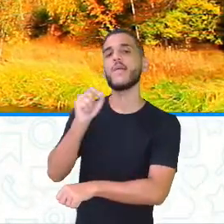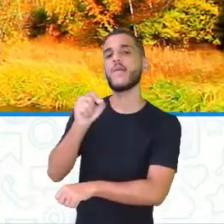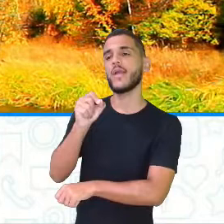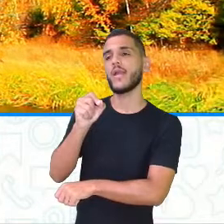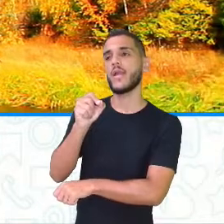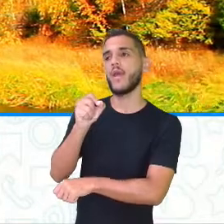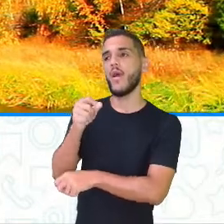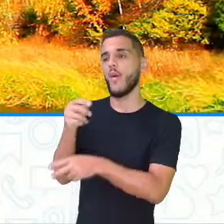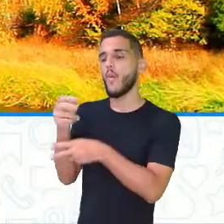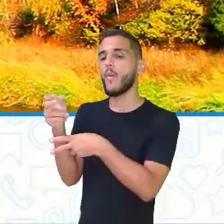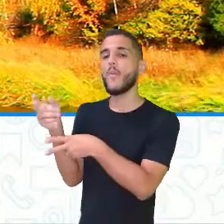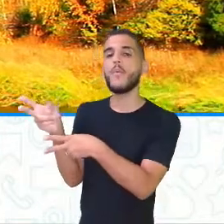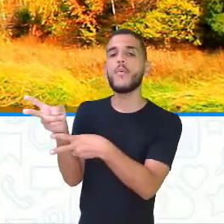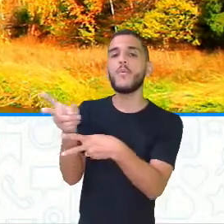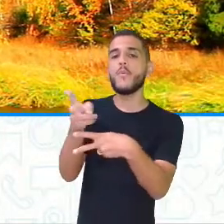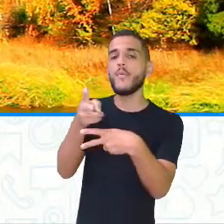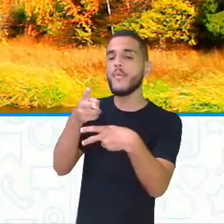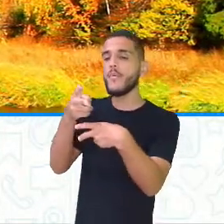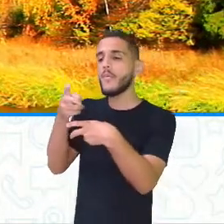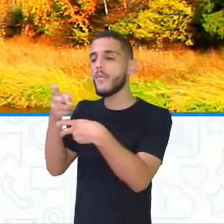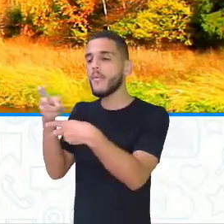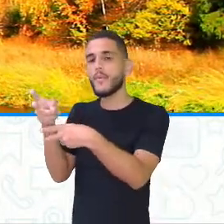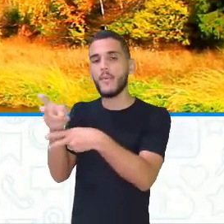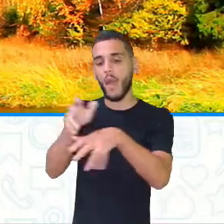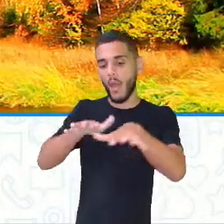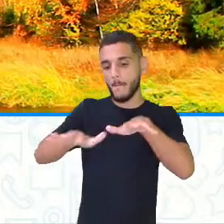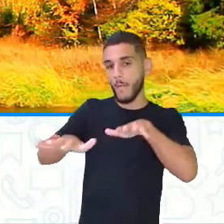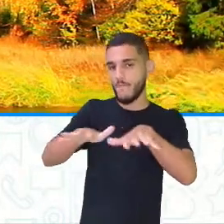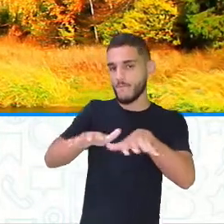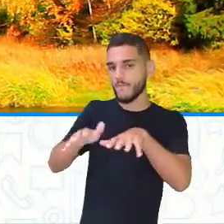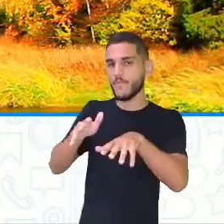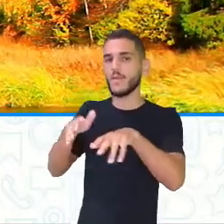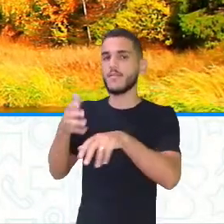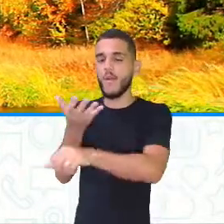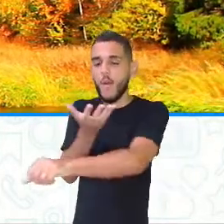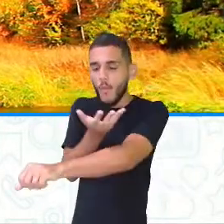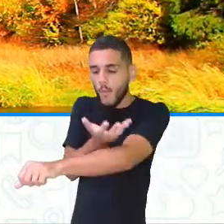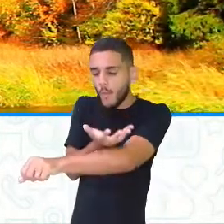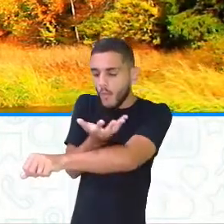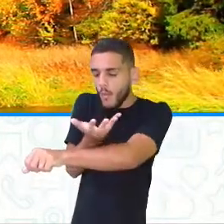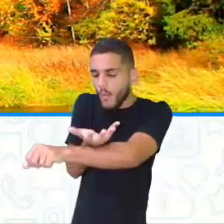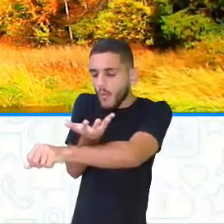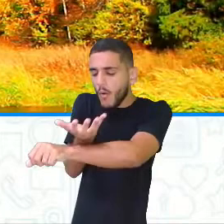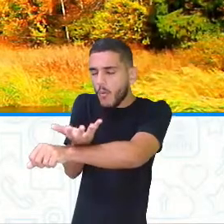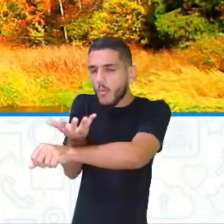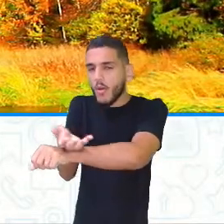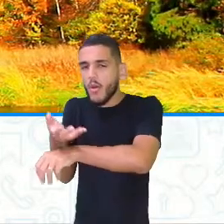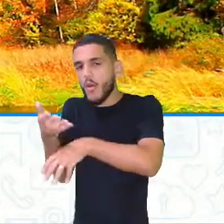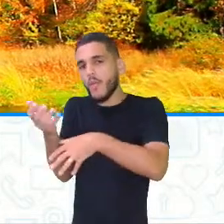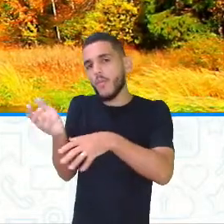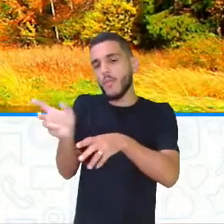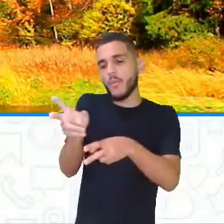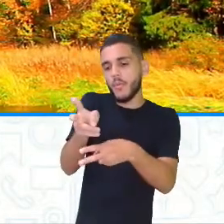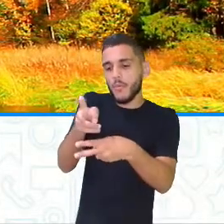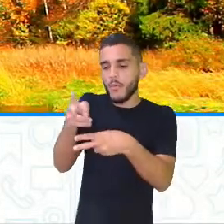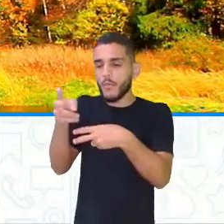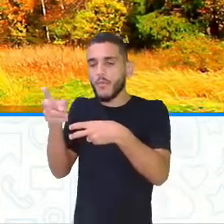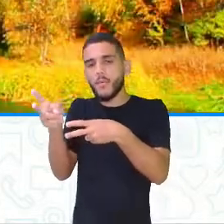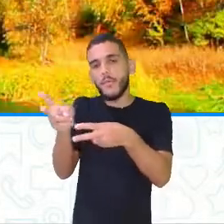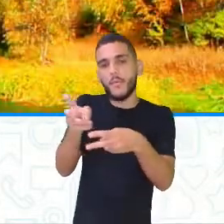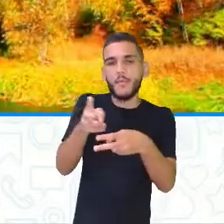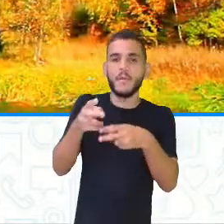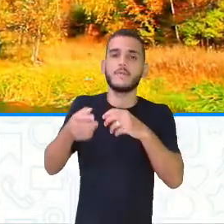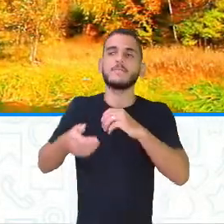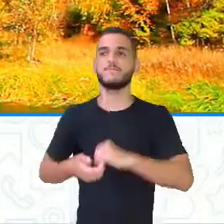O vento está fazendo balançar as folhinhas, não só da grama, como de algumas árvores. Olha que coisa linda,